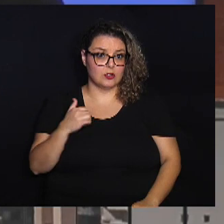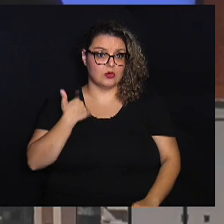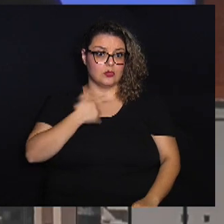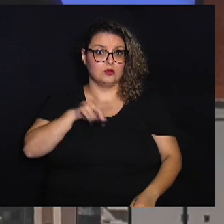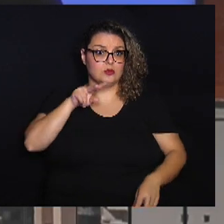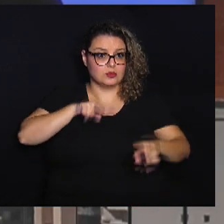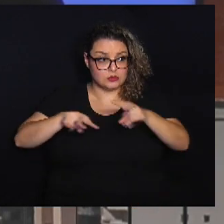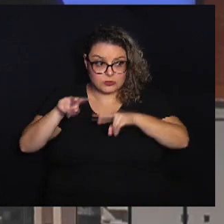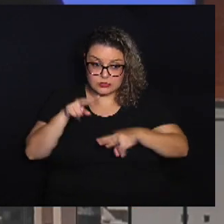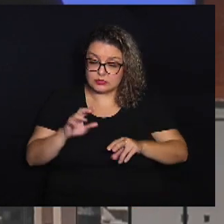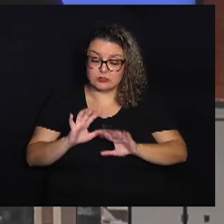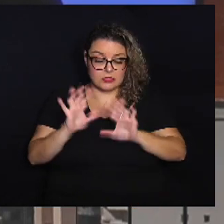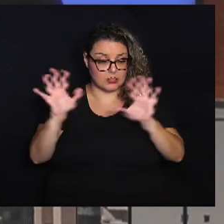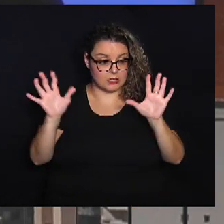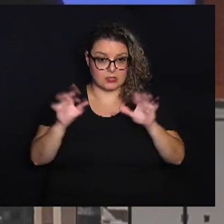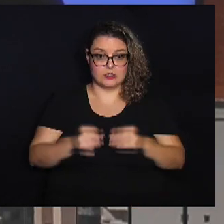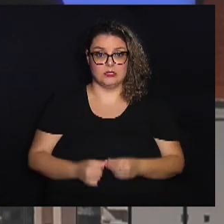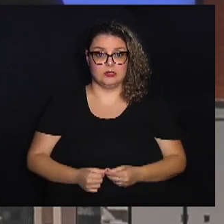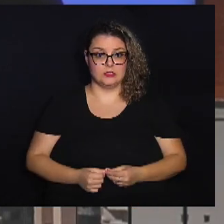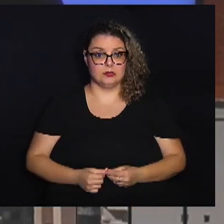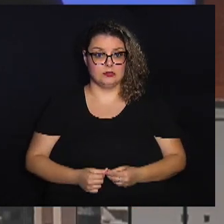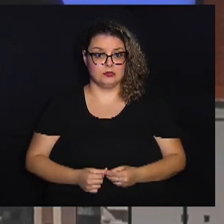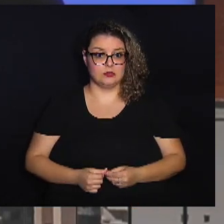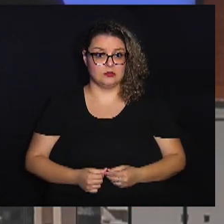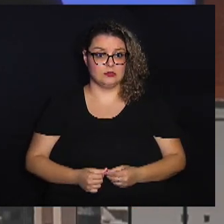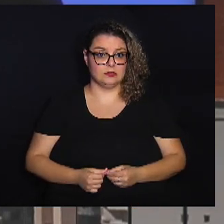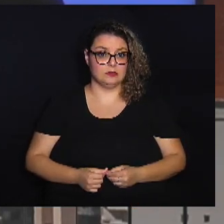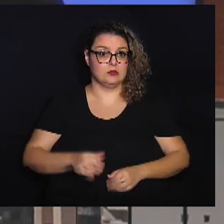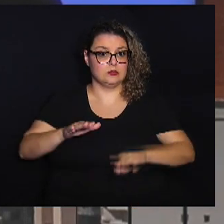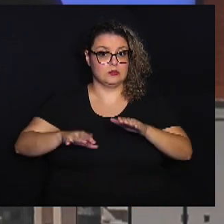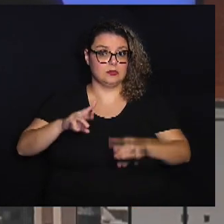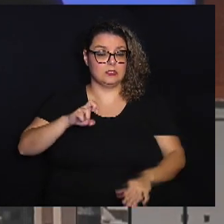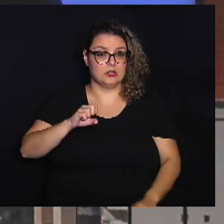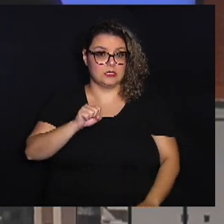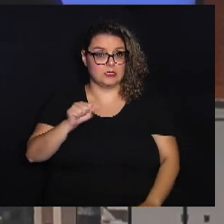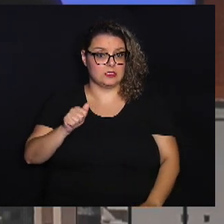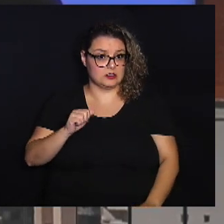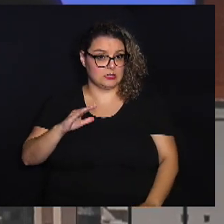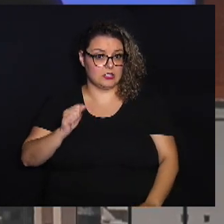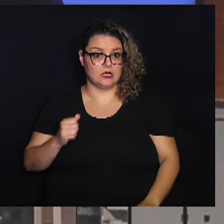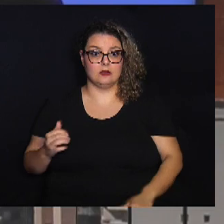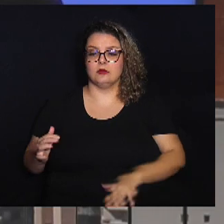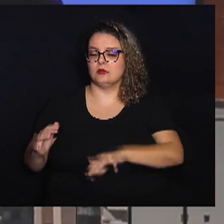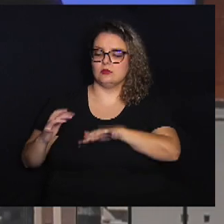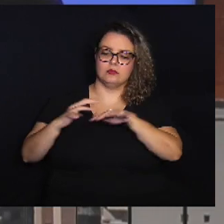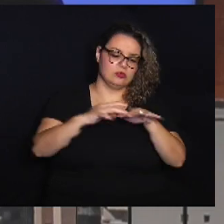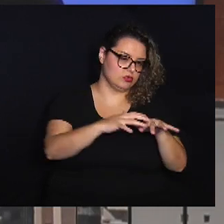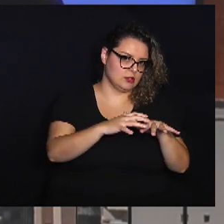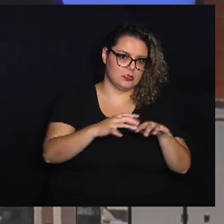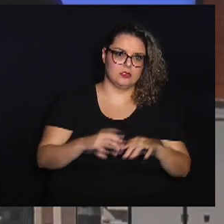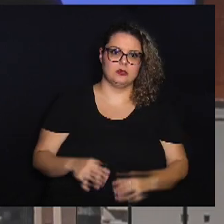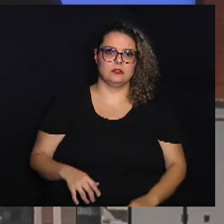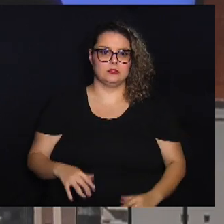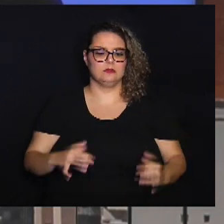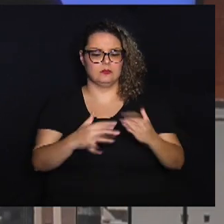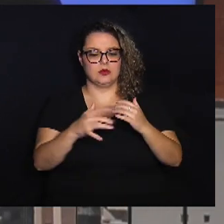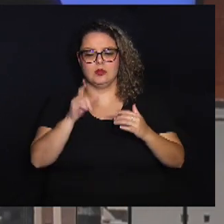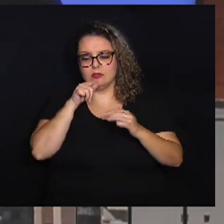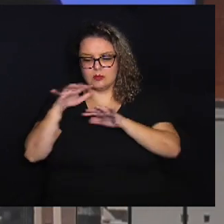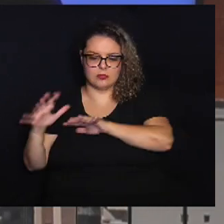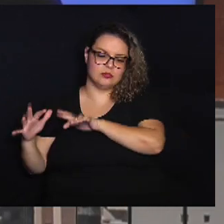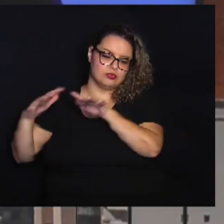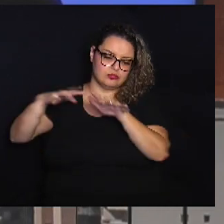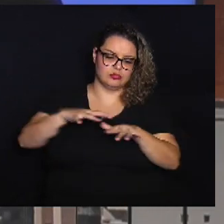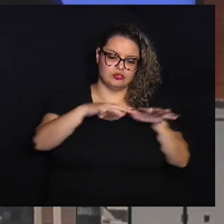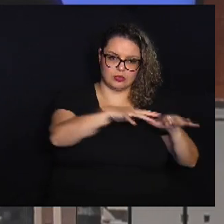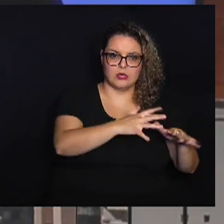olhos aí, dependendo da ressaca do mar, avança dentro das áreas urbanas, inclusive. Você acha que isso também tem que ser